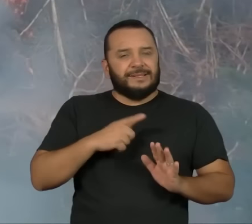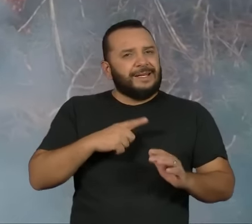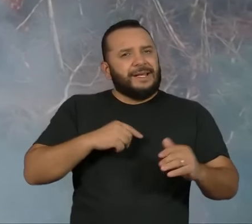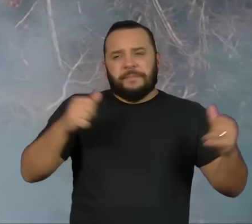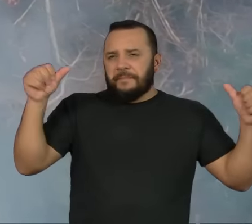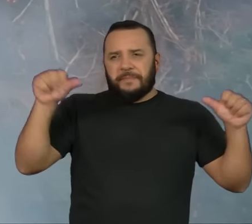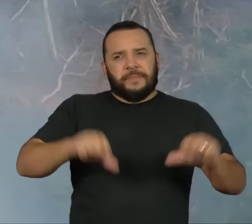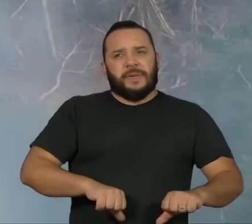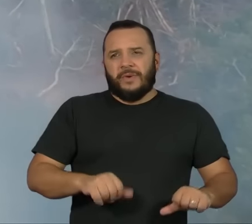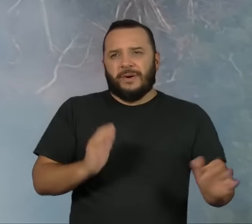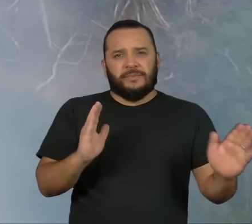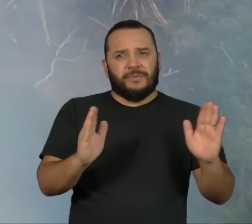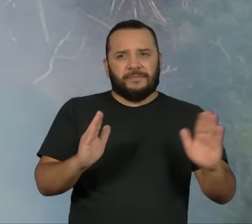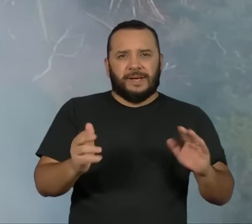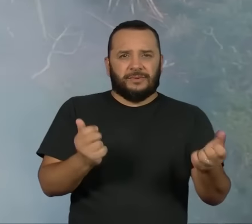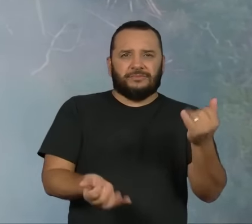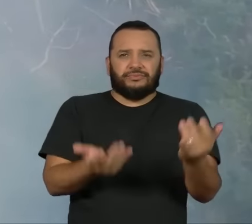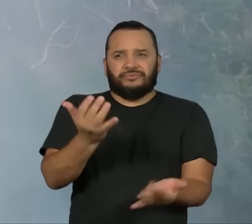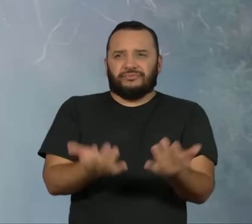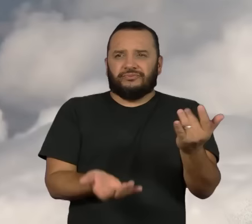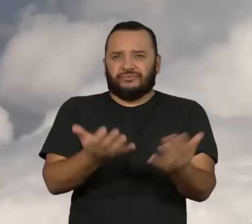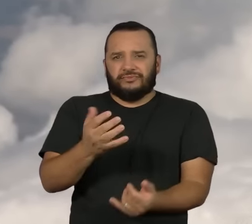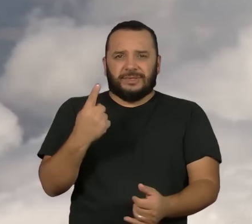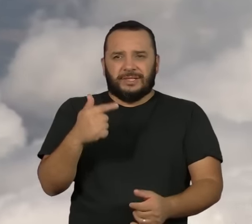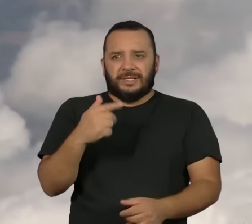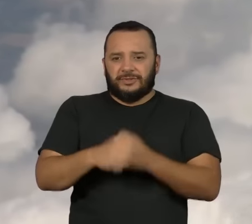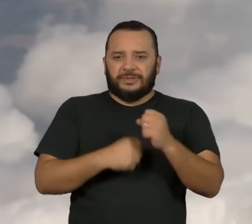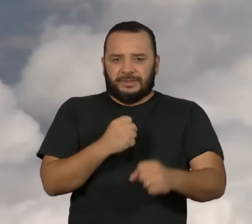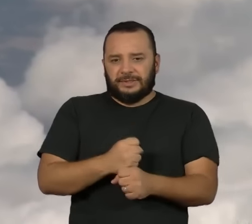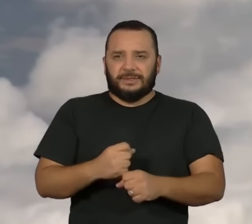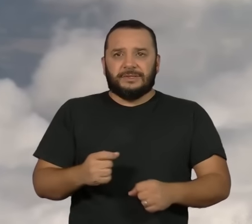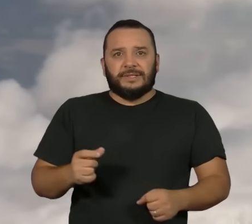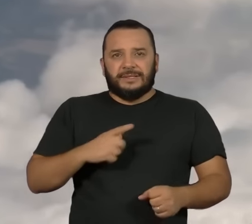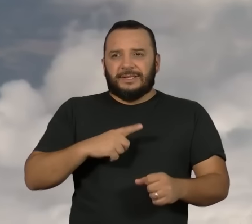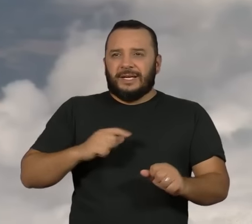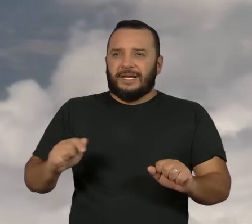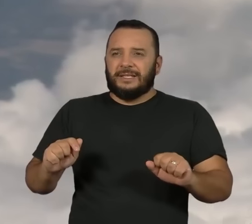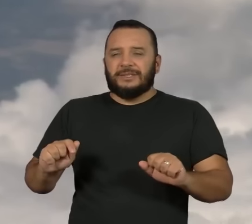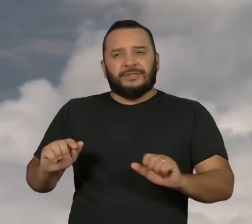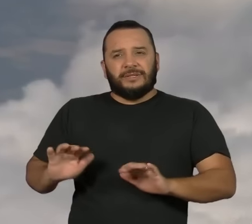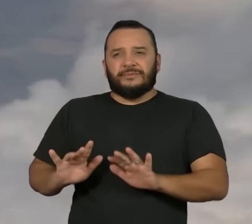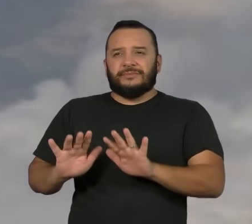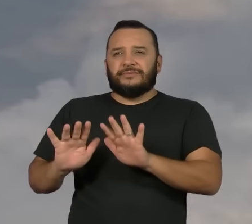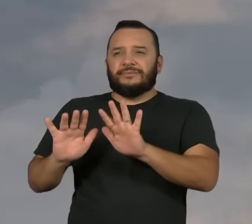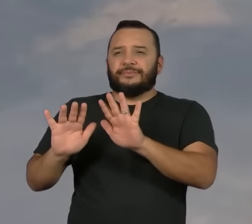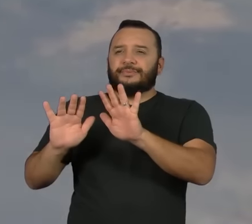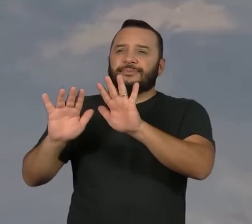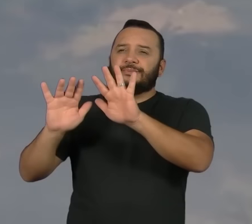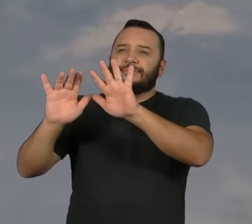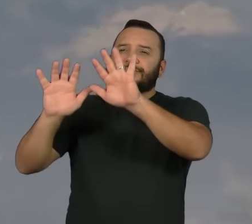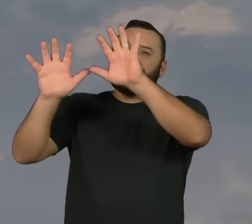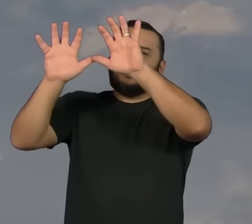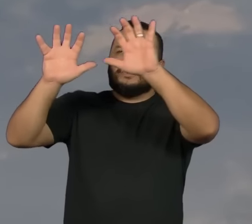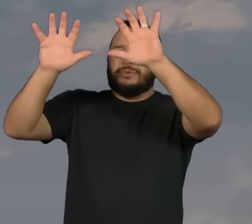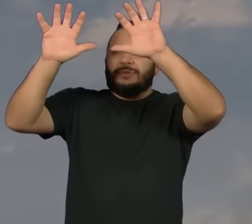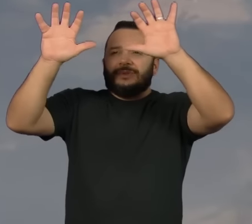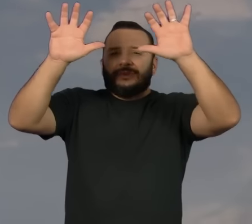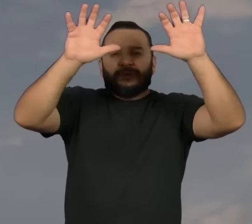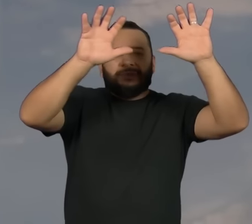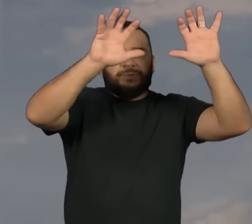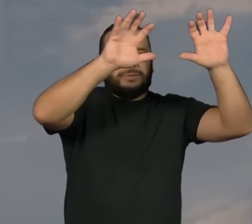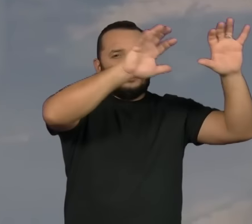temporada de queimadas em 17 anos. Os rios voadores, que levavam umidade para as regiões sul e